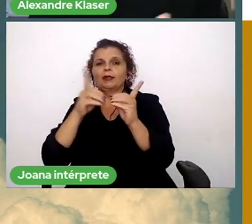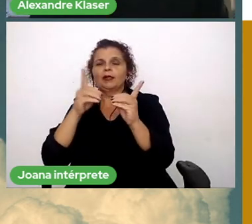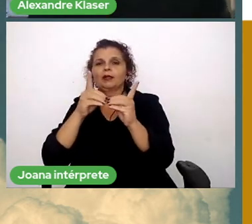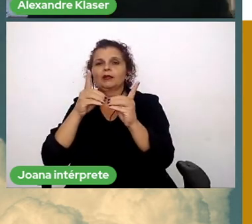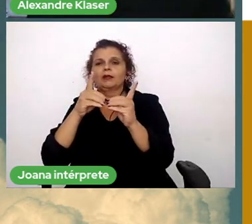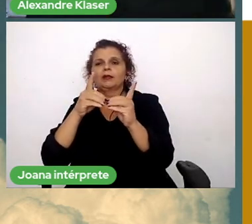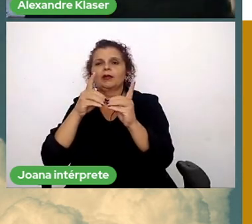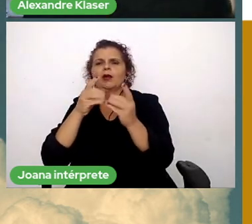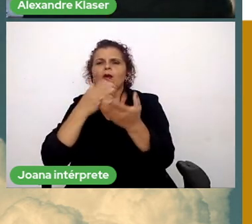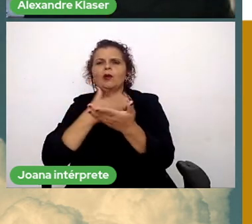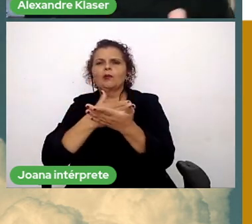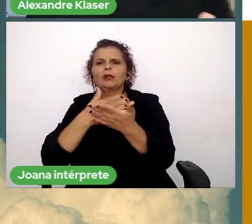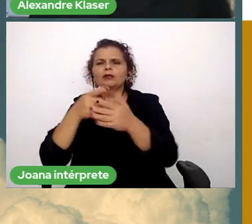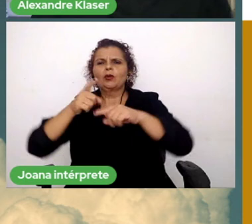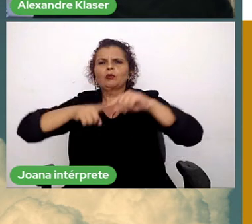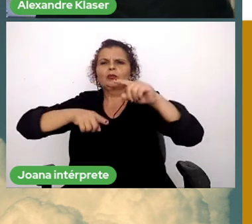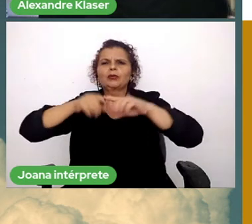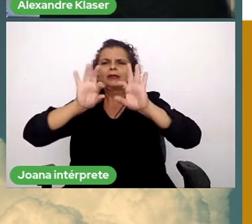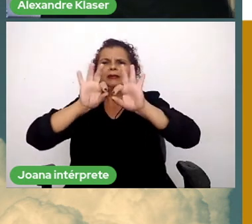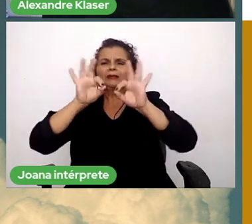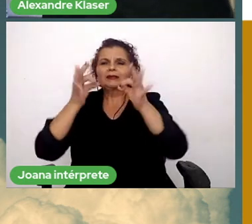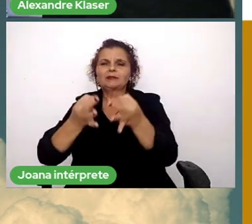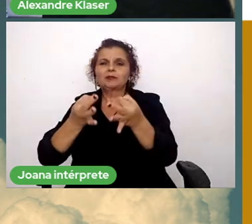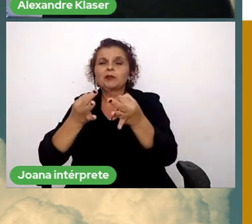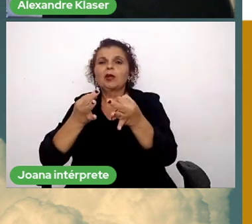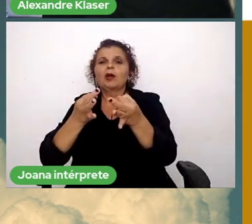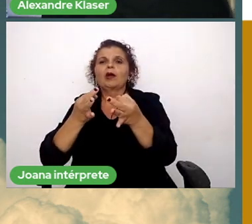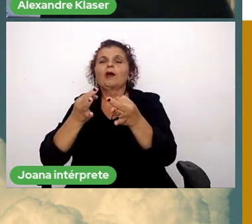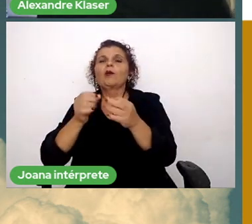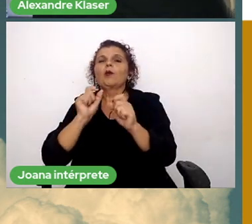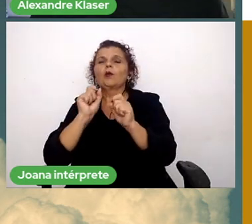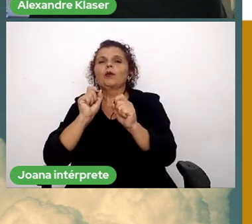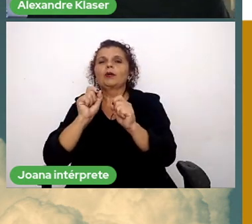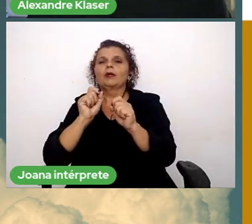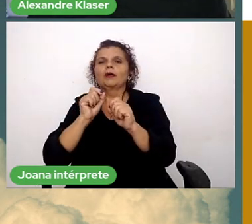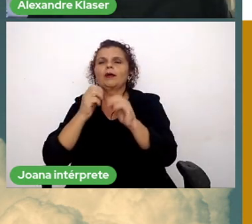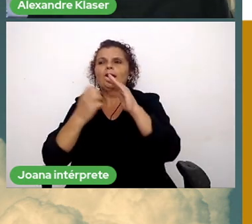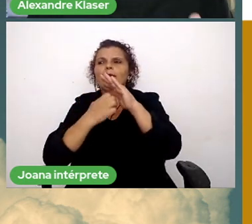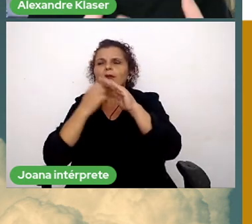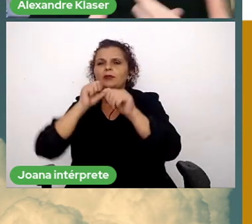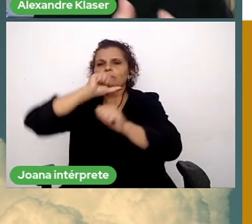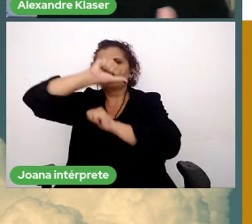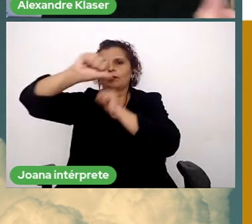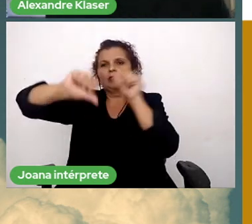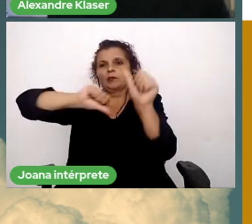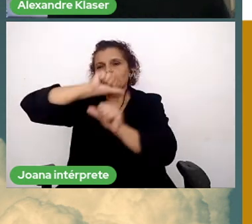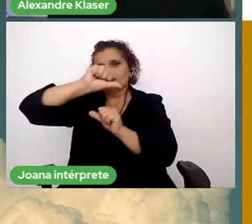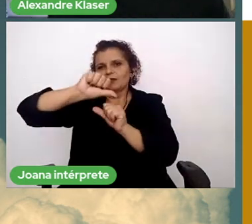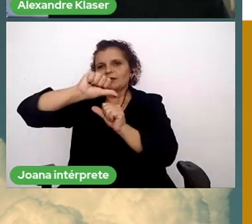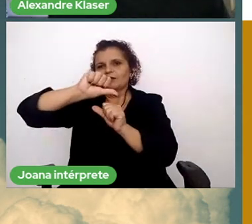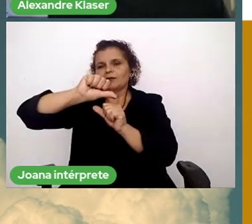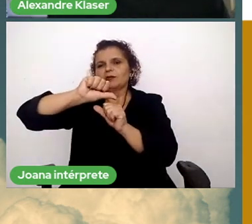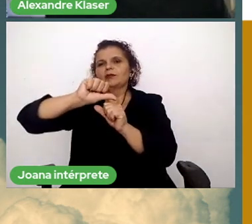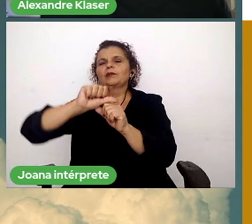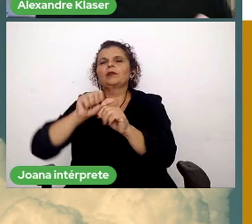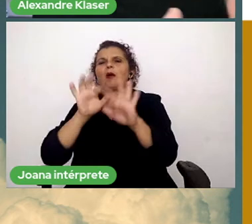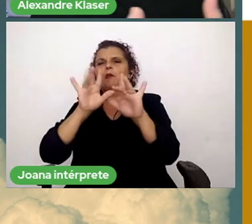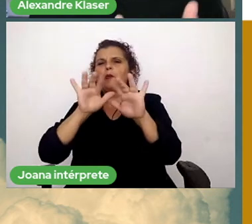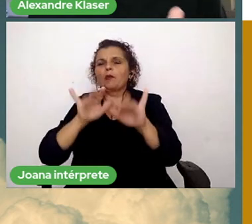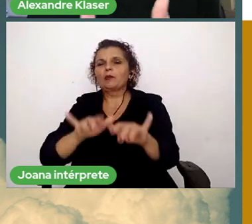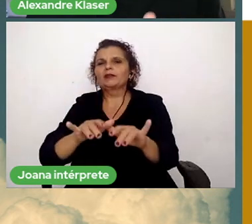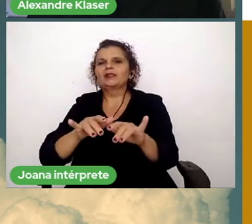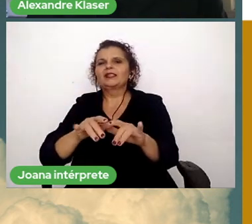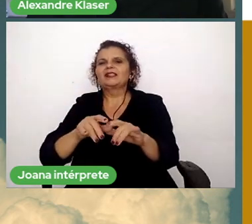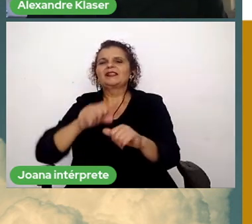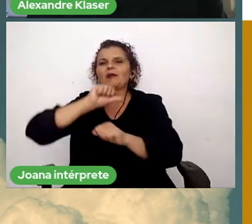gente começou com um produto digital muito simples. A gente queria levar a empresa para uma transformação digital, ok, passava muito por produto. A gente